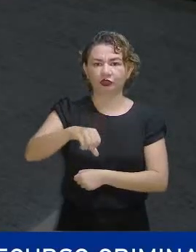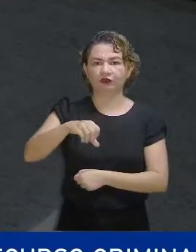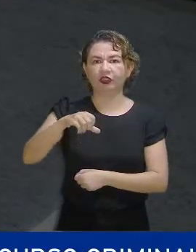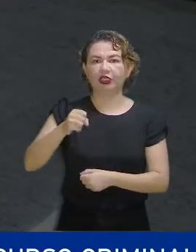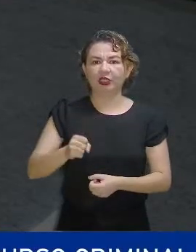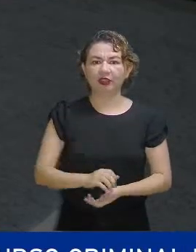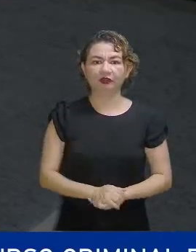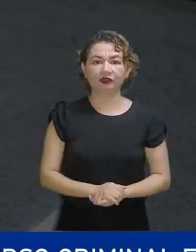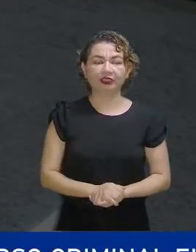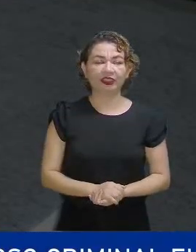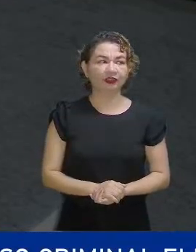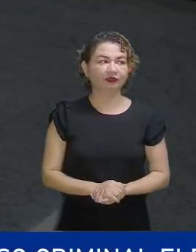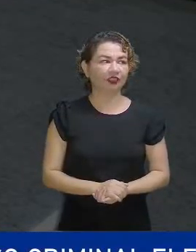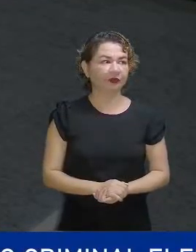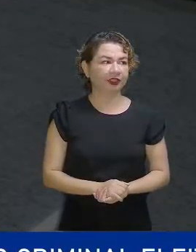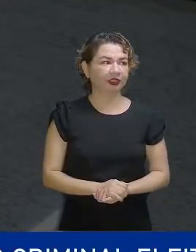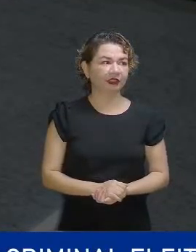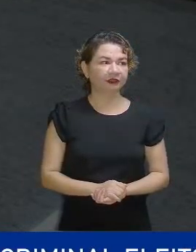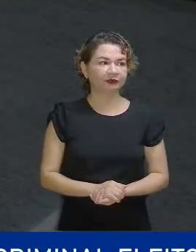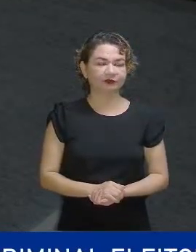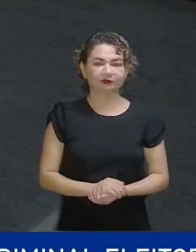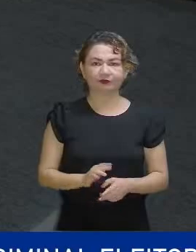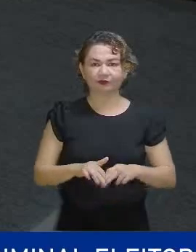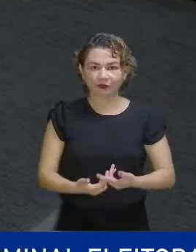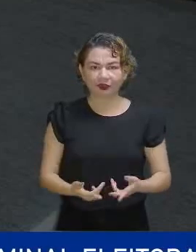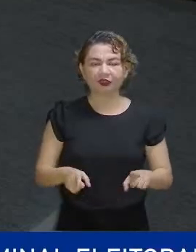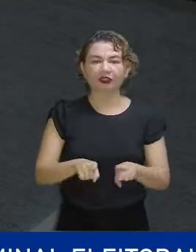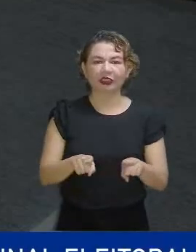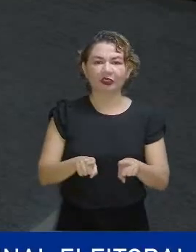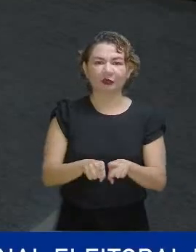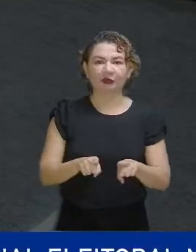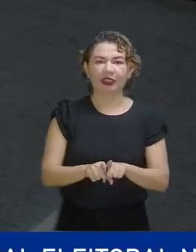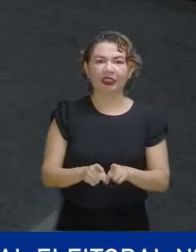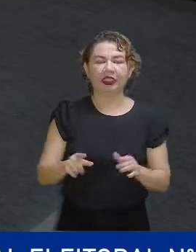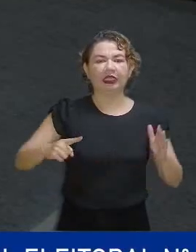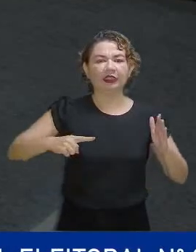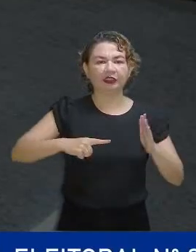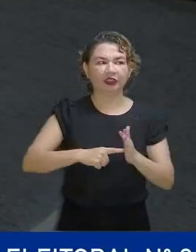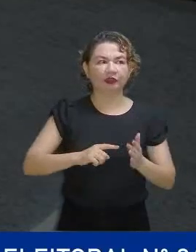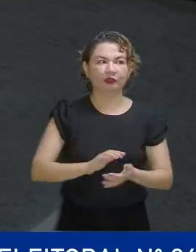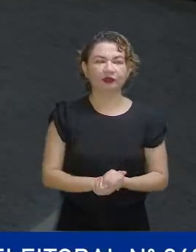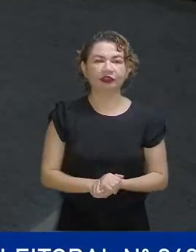Código Eleitoral, corrupção eleitoral. Consta da denúncia que, em